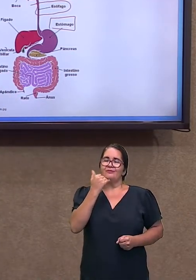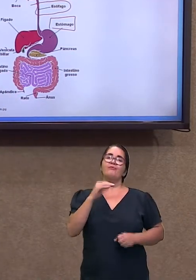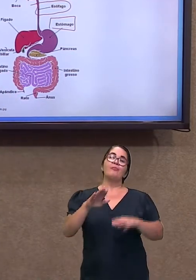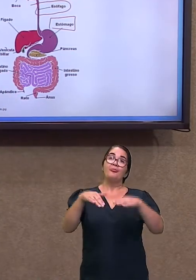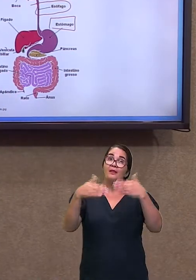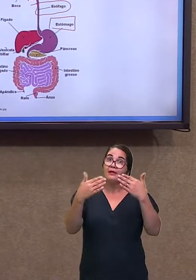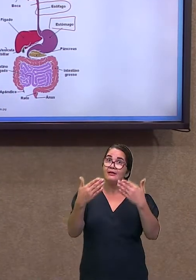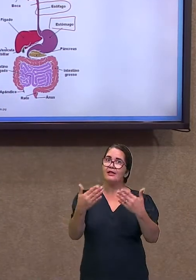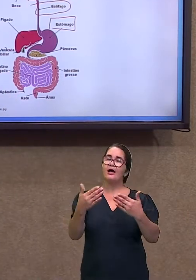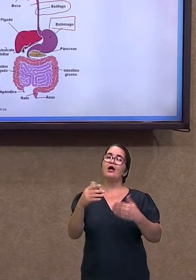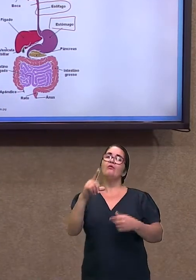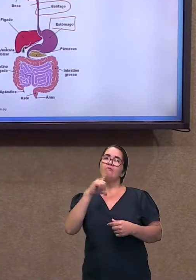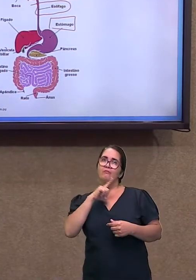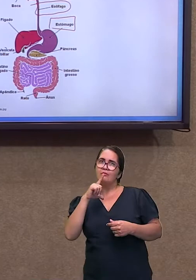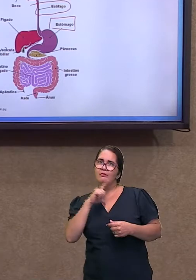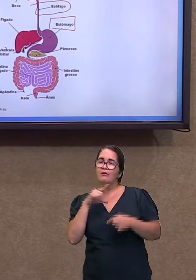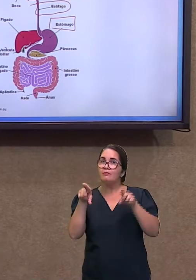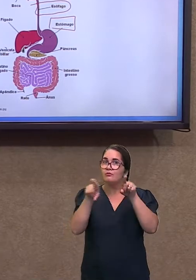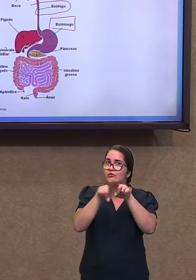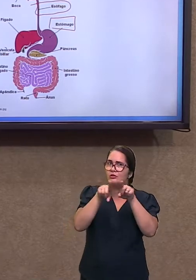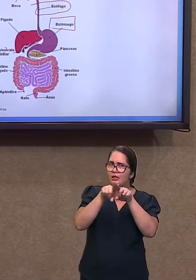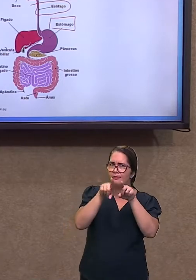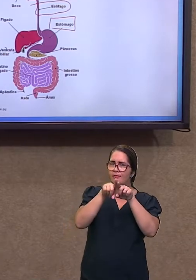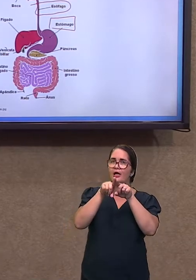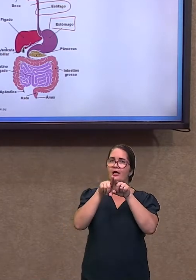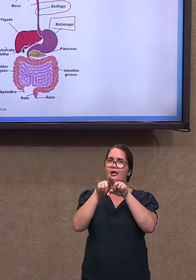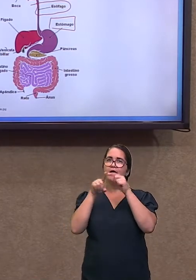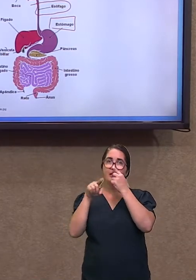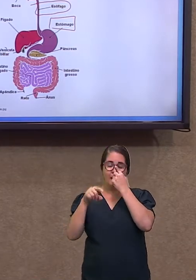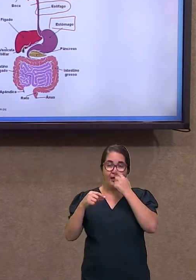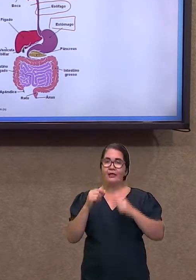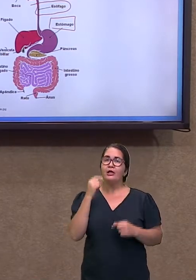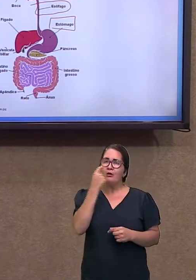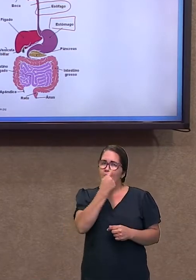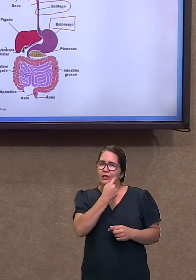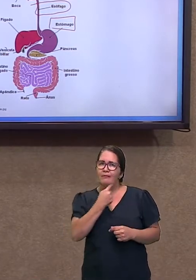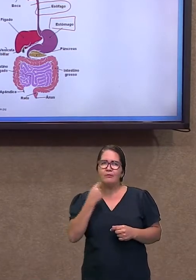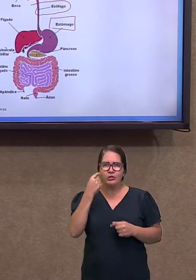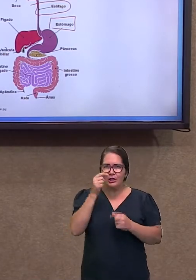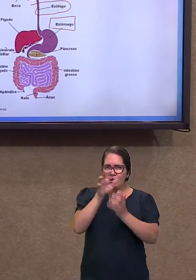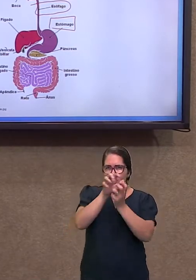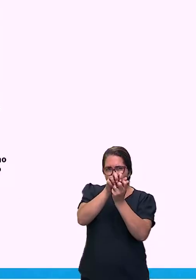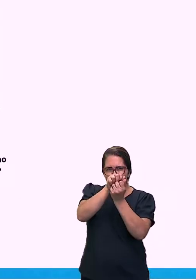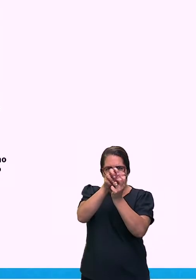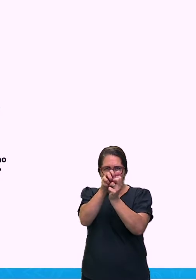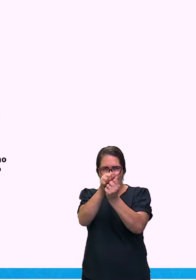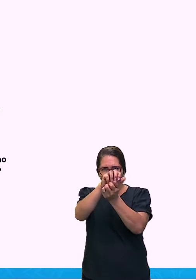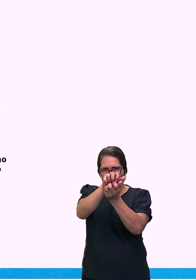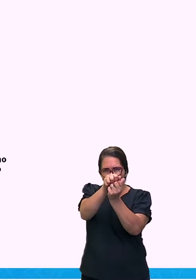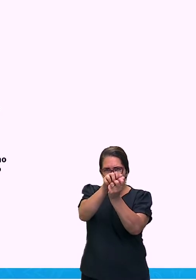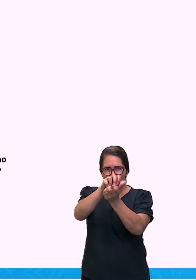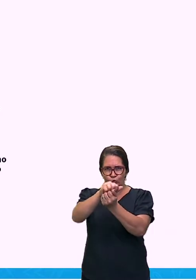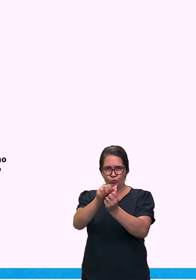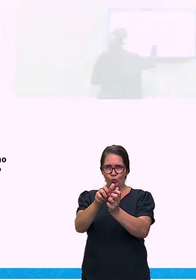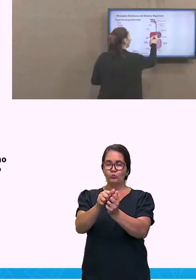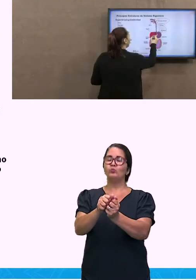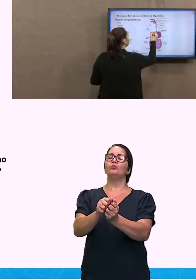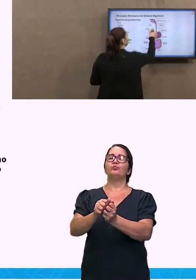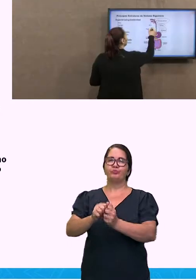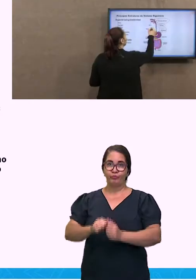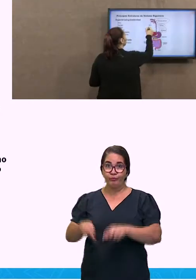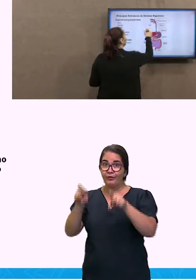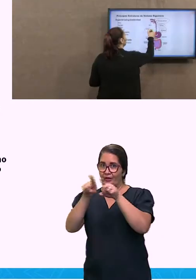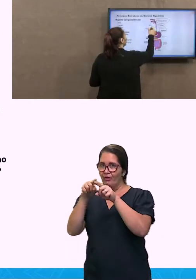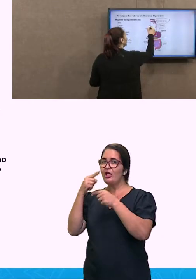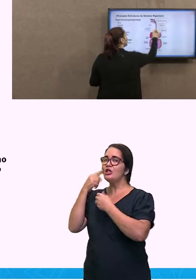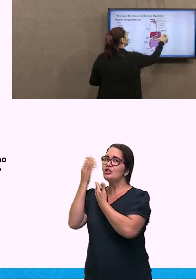necessidade de começar toda essa quebra lá na boca. Nós vamos ter a vesícula biliar,